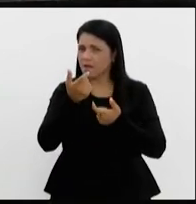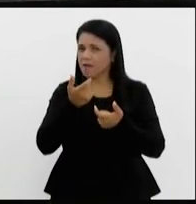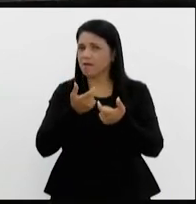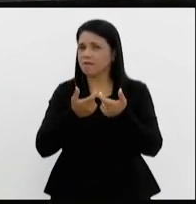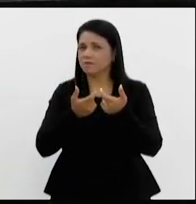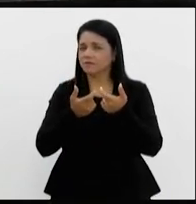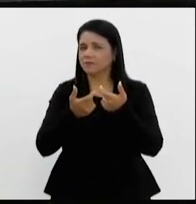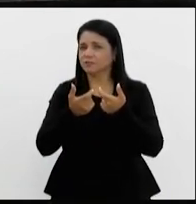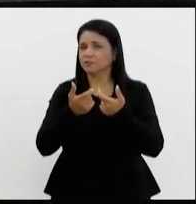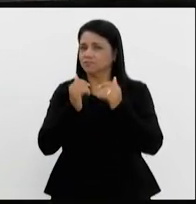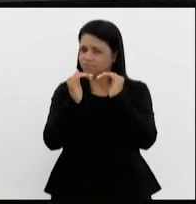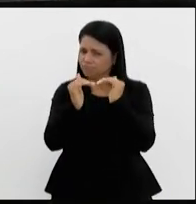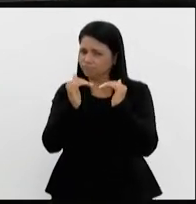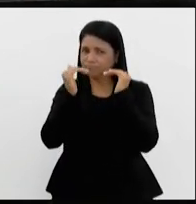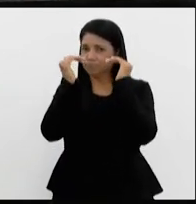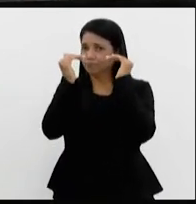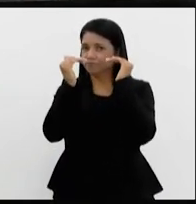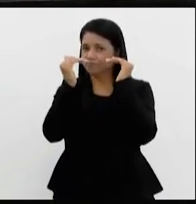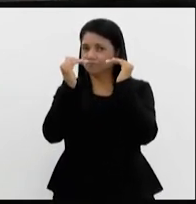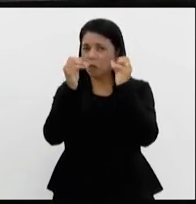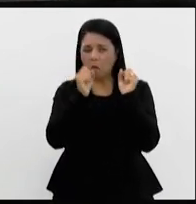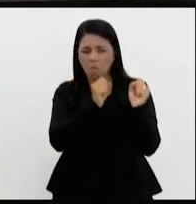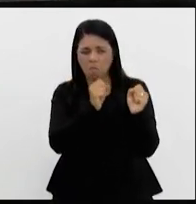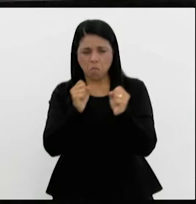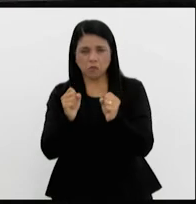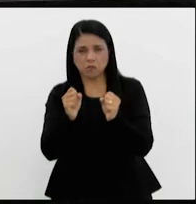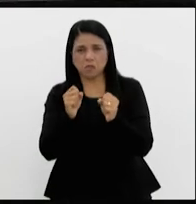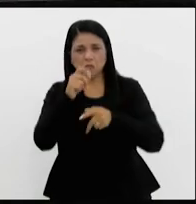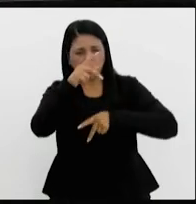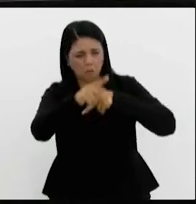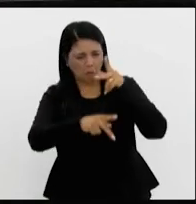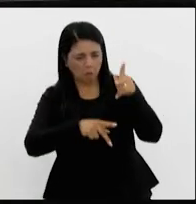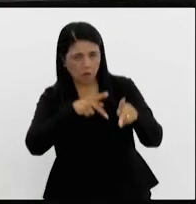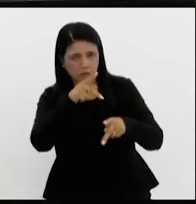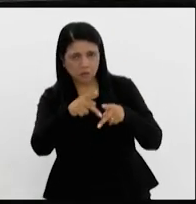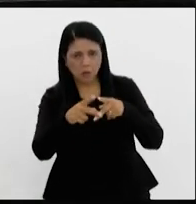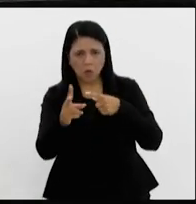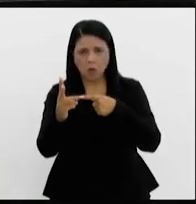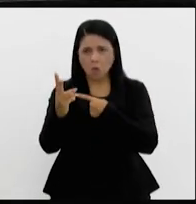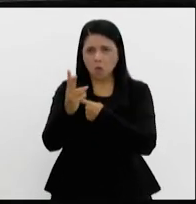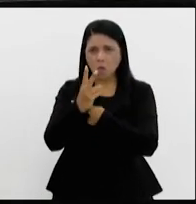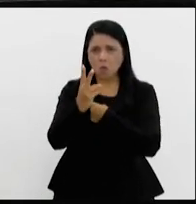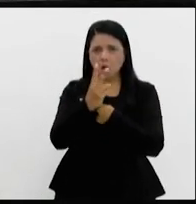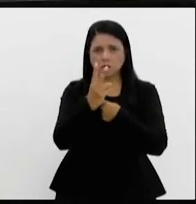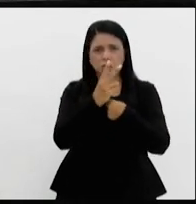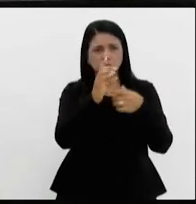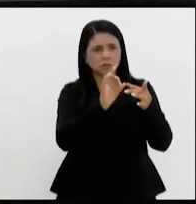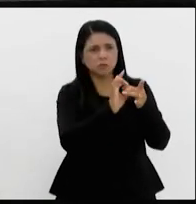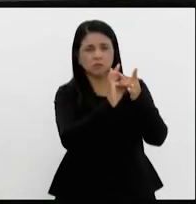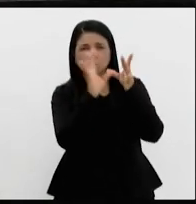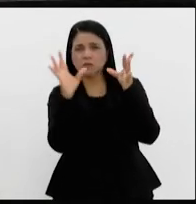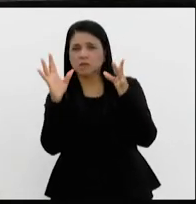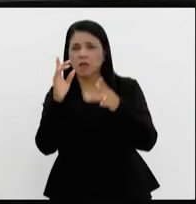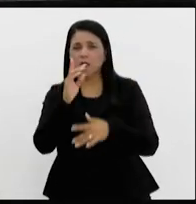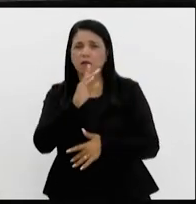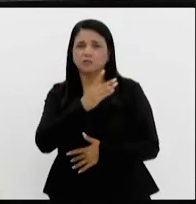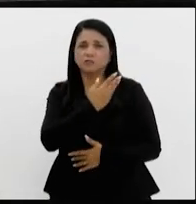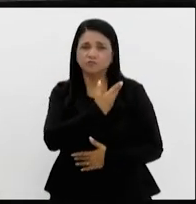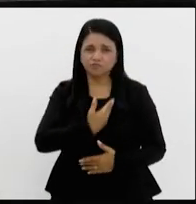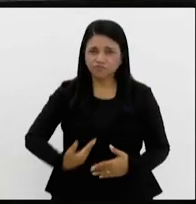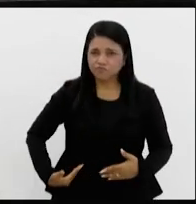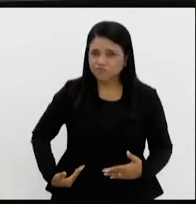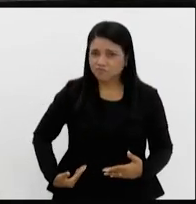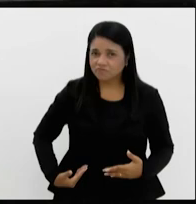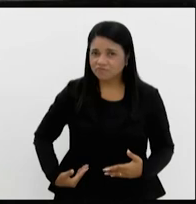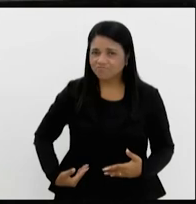terceiro poder, poder do povo, guardiões da liberdade pública.